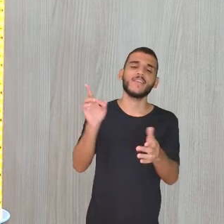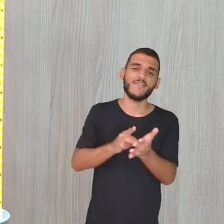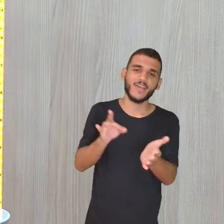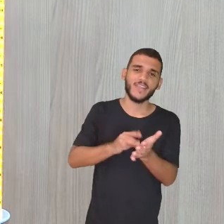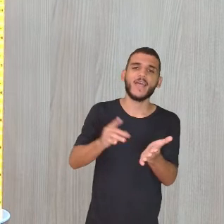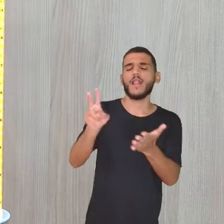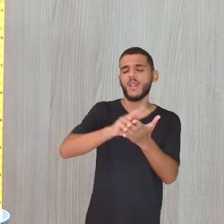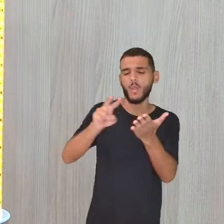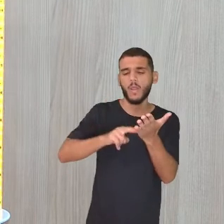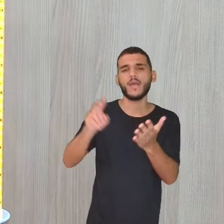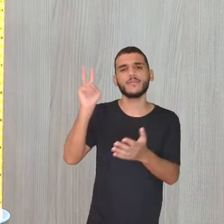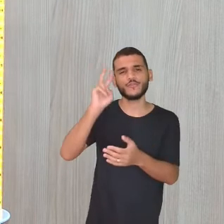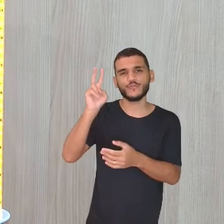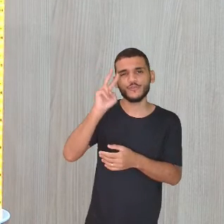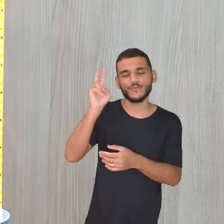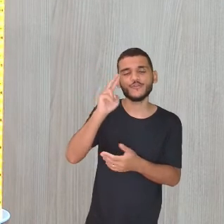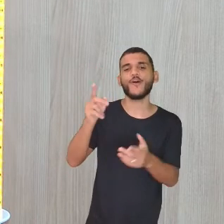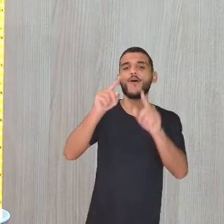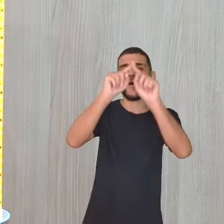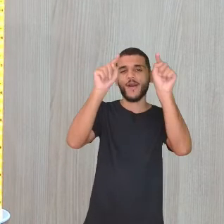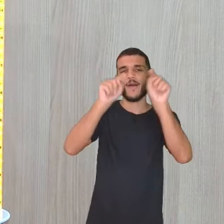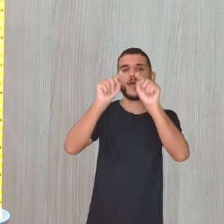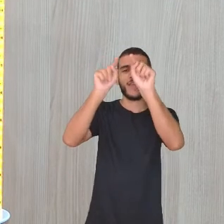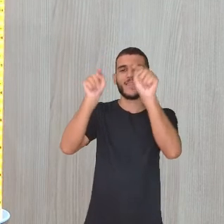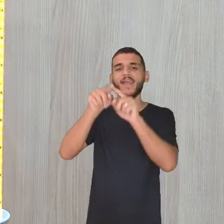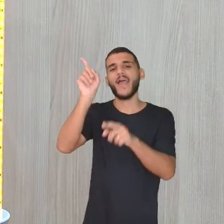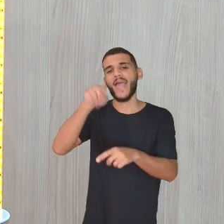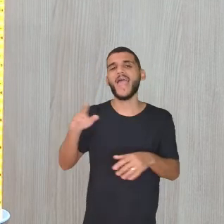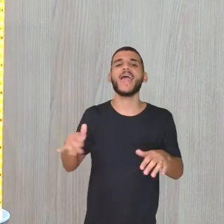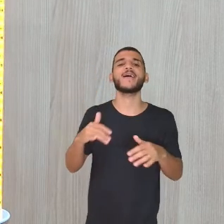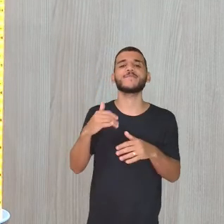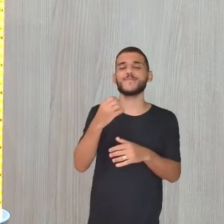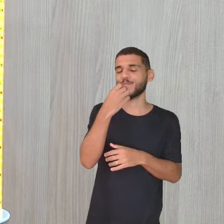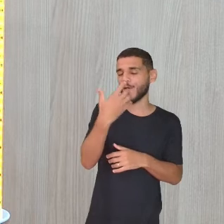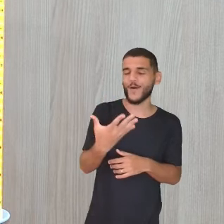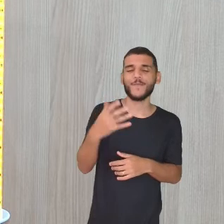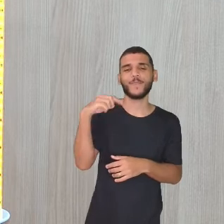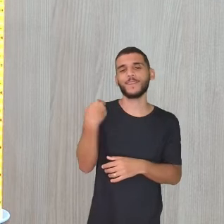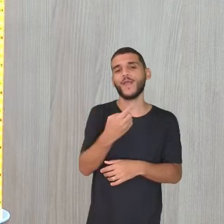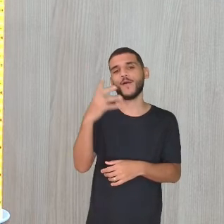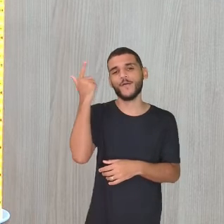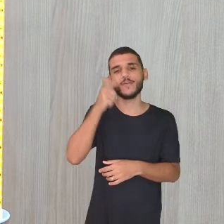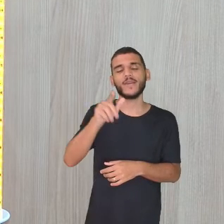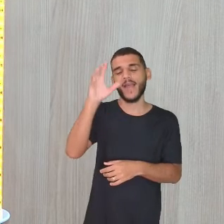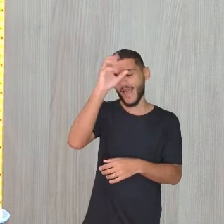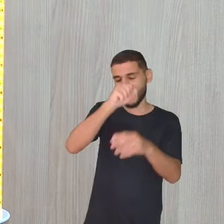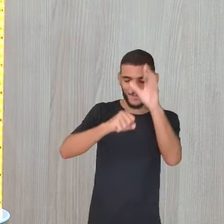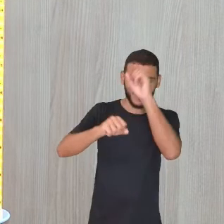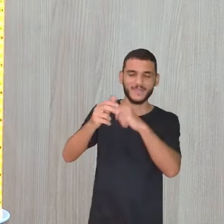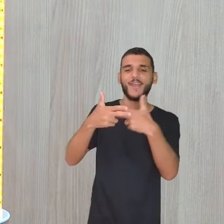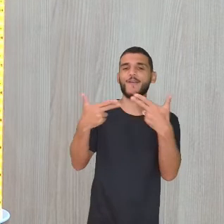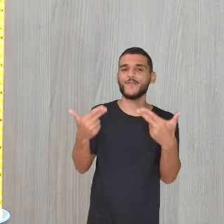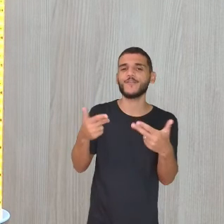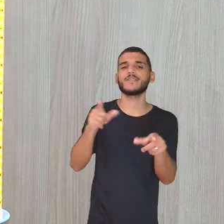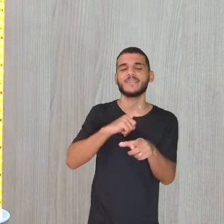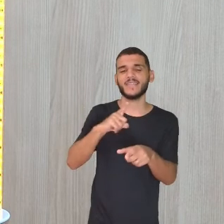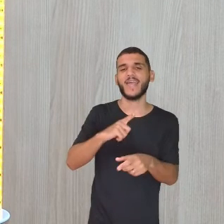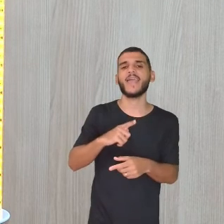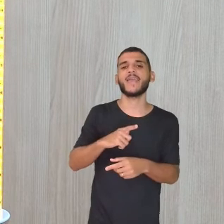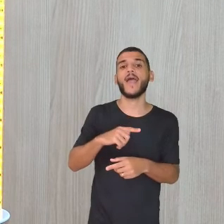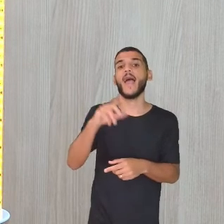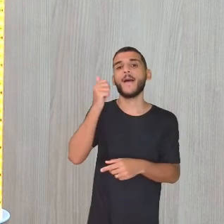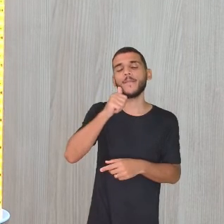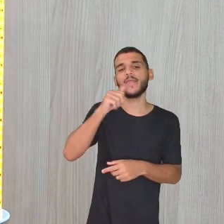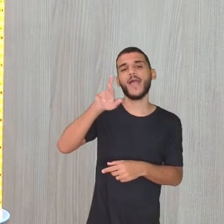Leiam histórias em quadrinhos, porque é divertido e a gente consegue aprender muita coisa de lá. Queria deixar um cheiro especial para a Rebeca, que acompanhou toda a nossa aula